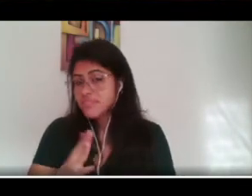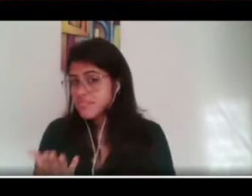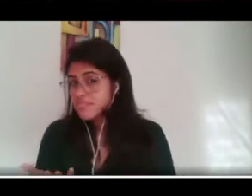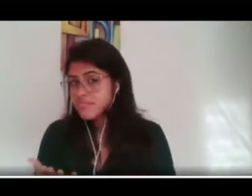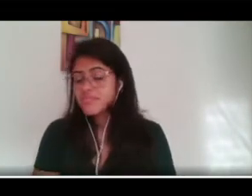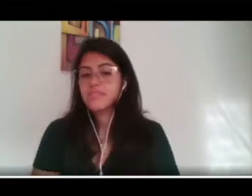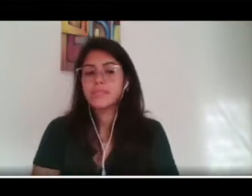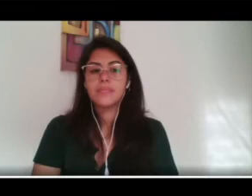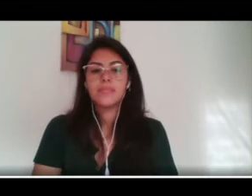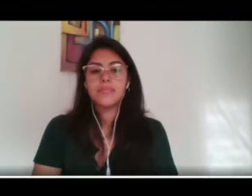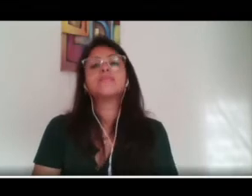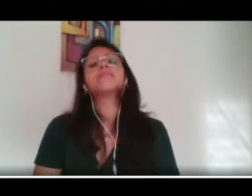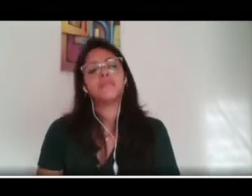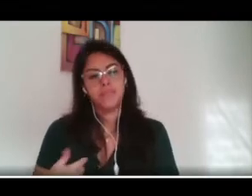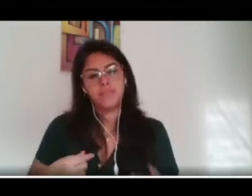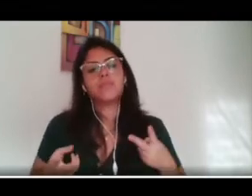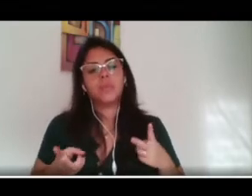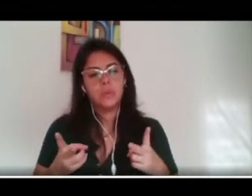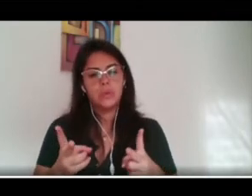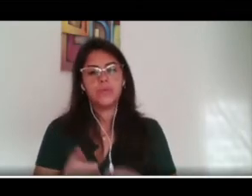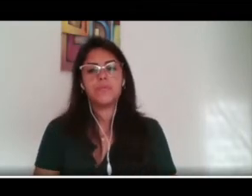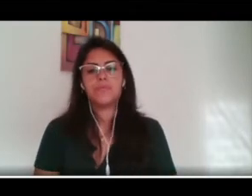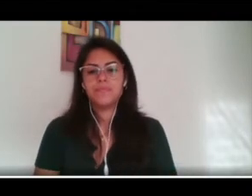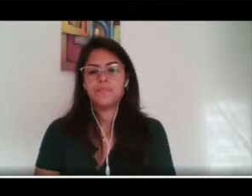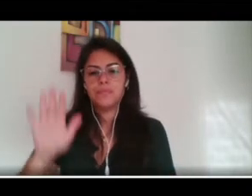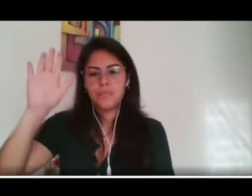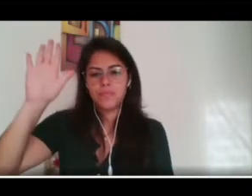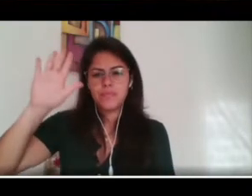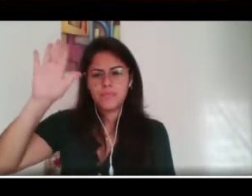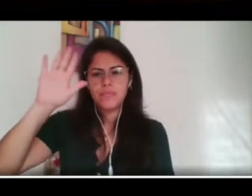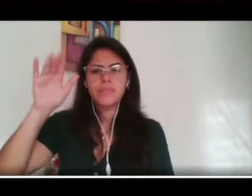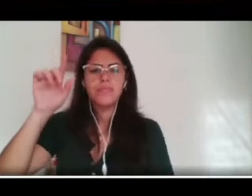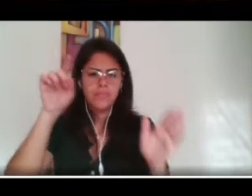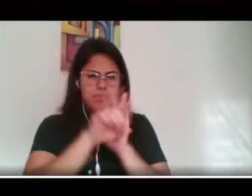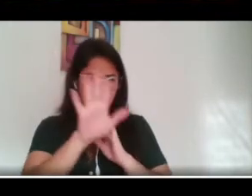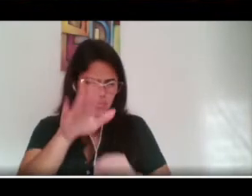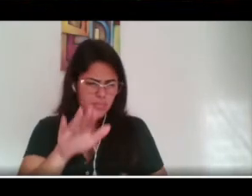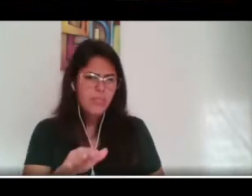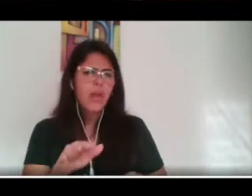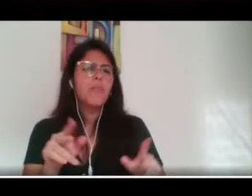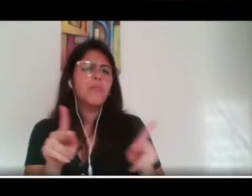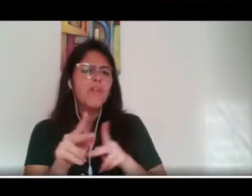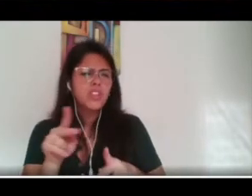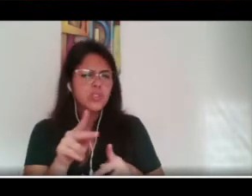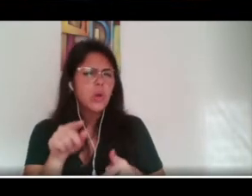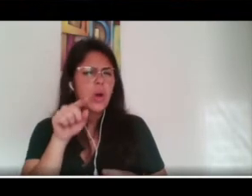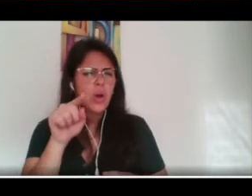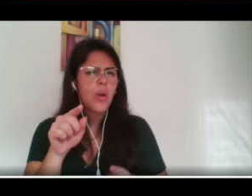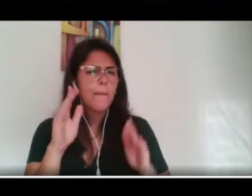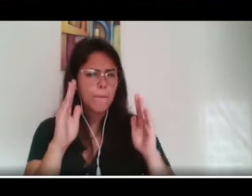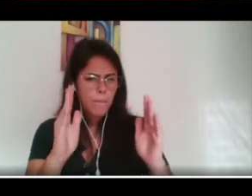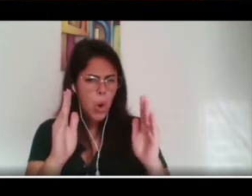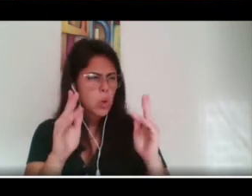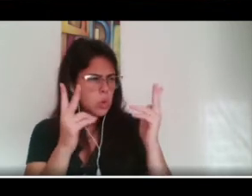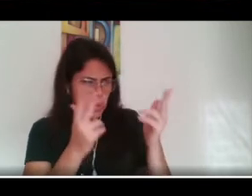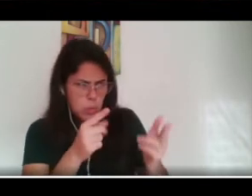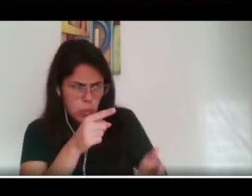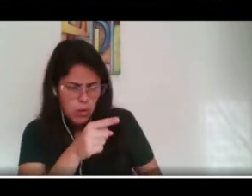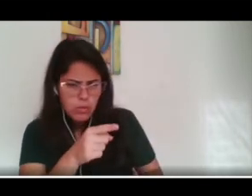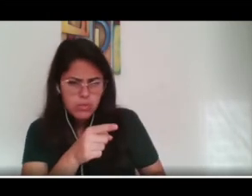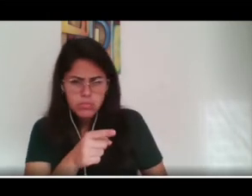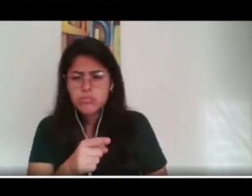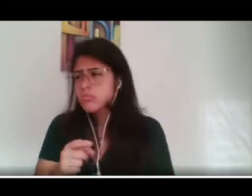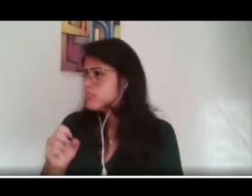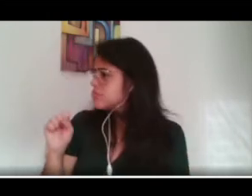continuar. Professora, o módulo fica assim mesmo? O módulo fica, você não gostou? Não, achei tão bonitinho.